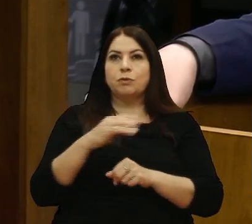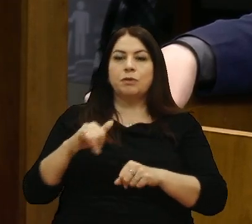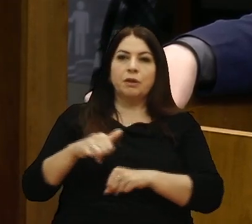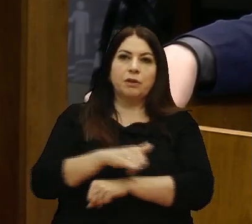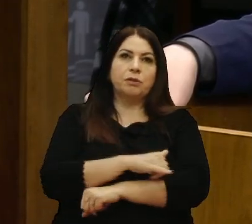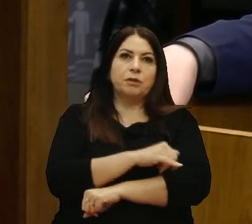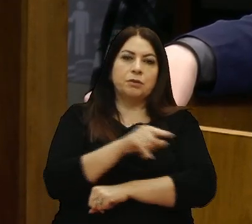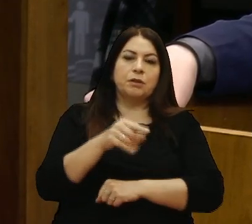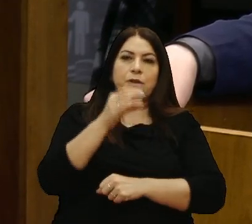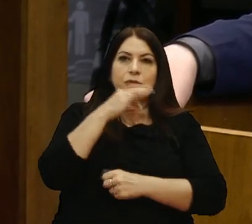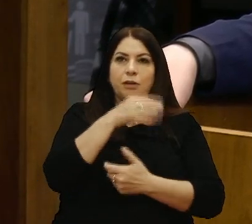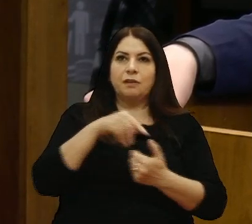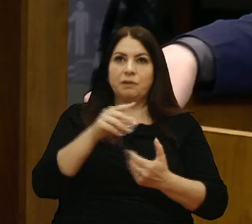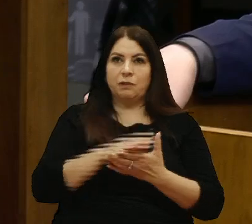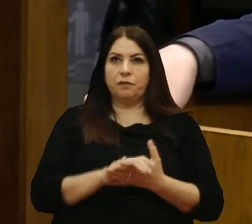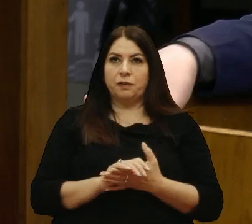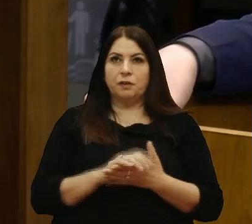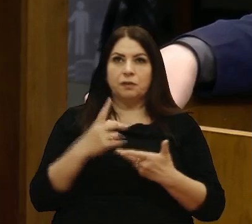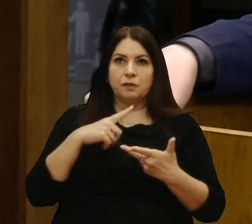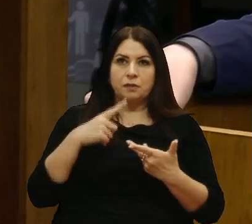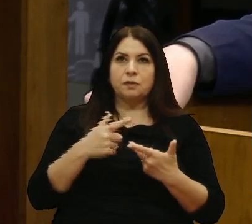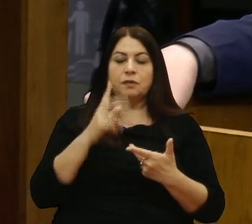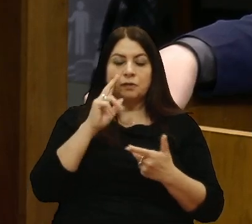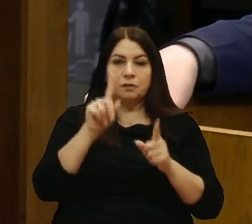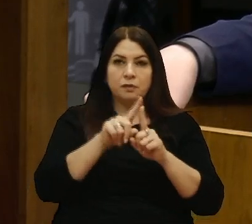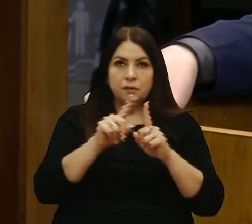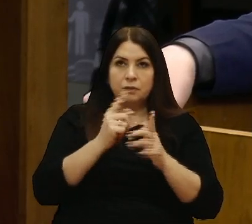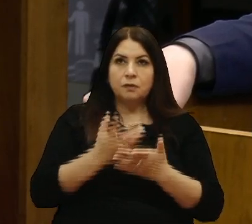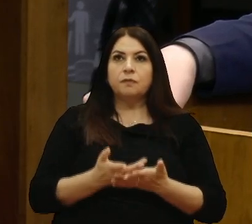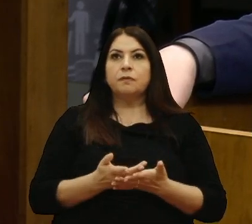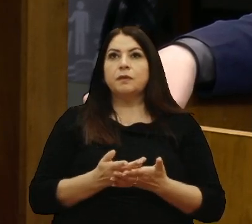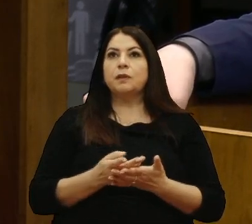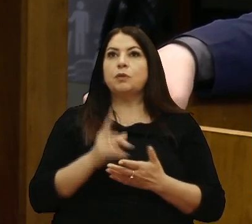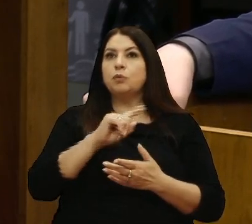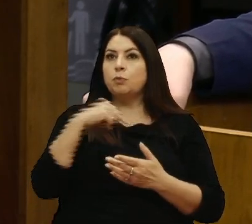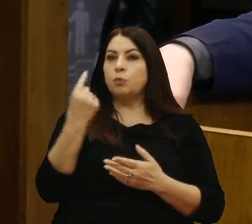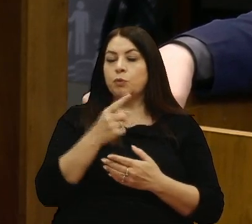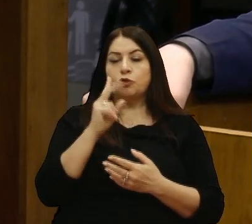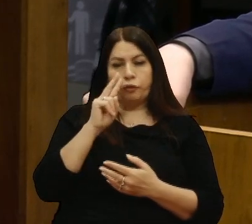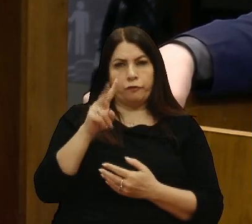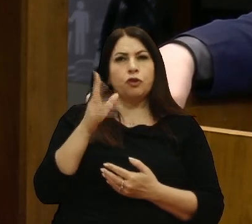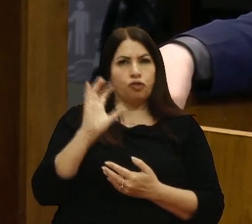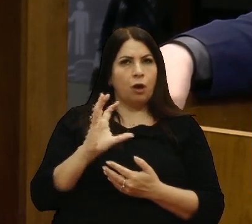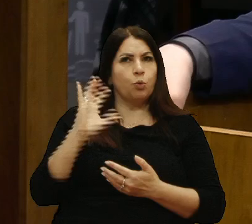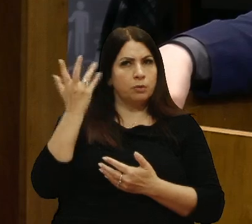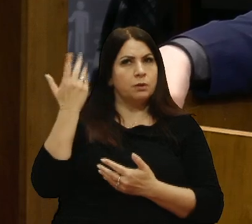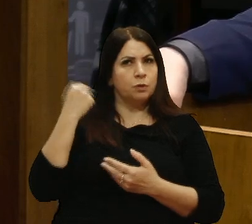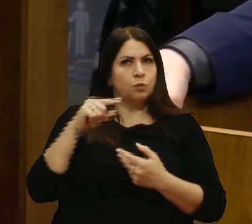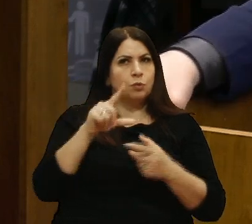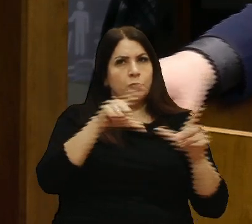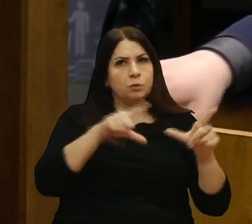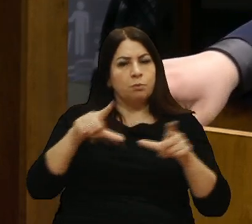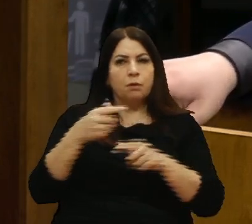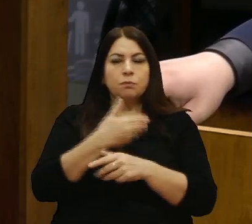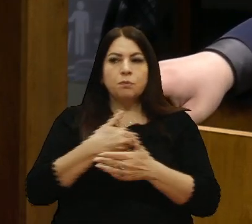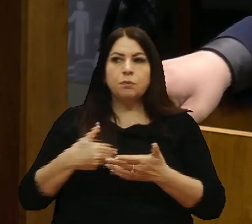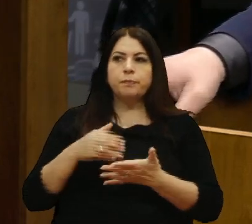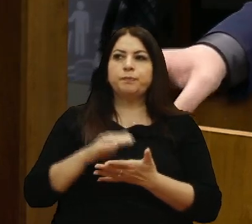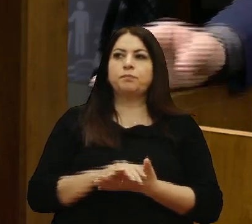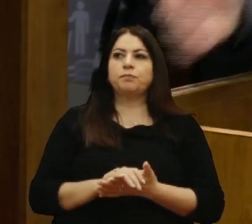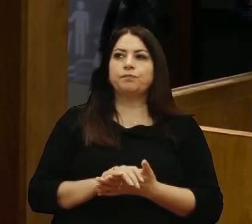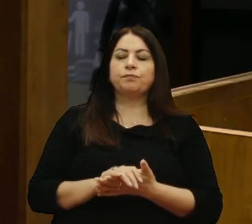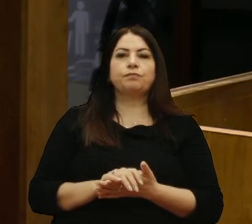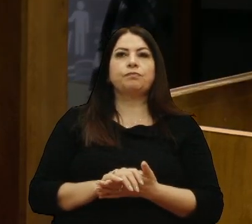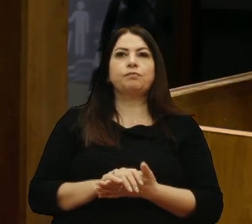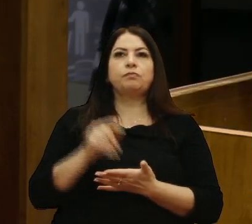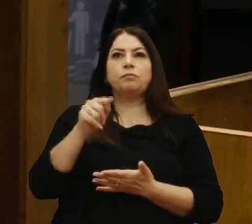aeroporto de Caxias do Sul. Quero corrigir uma injustiça, porque, aos moldes do que outras vezes eu já vi acontecer em outros espaços públicos, dessa